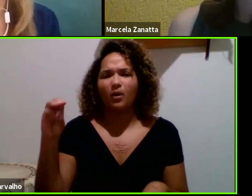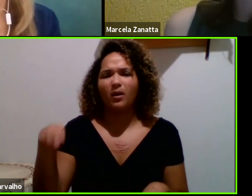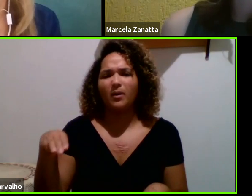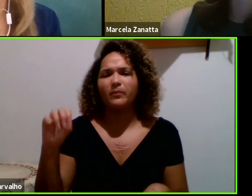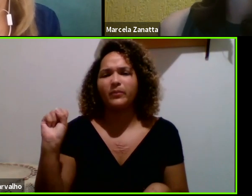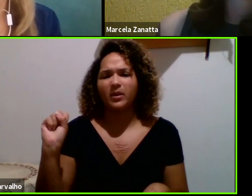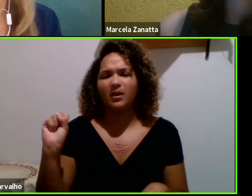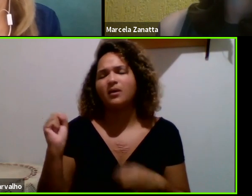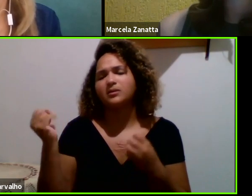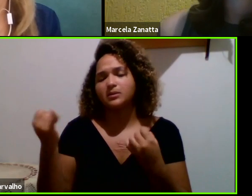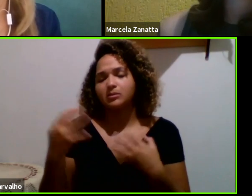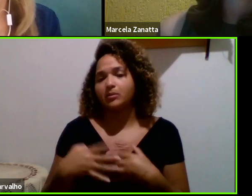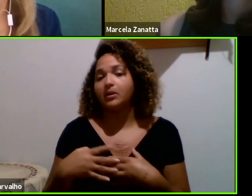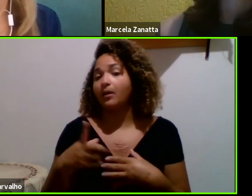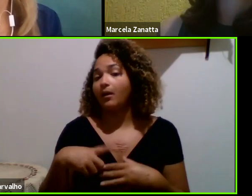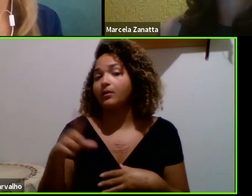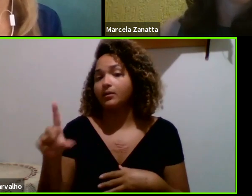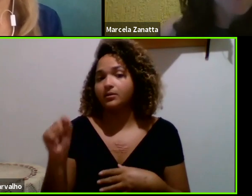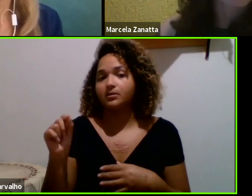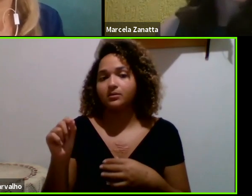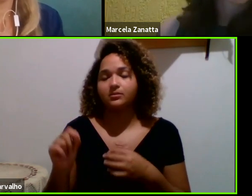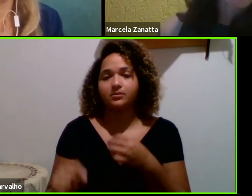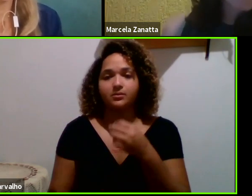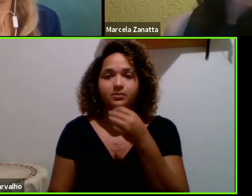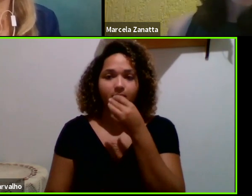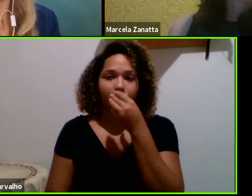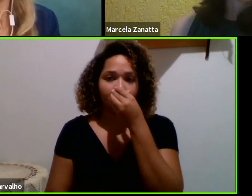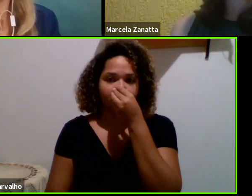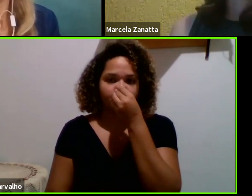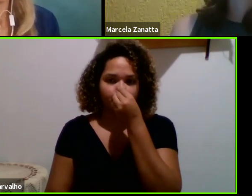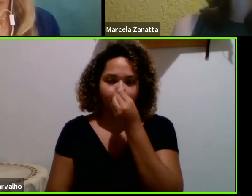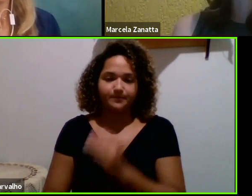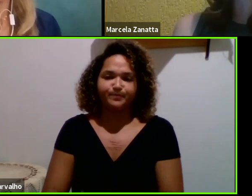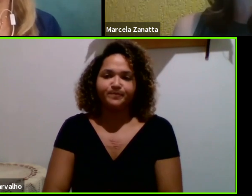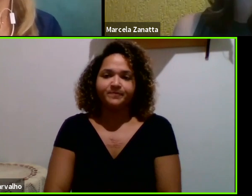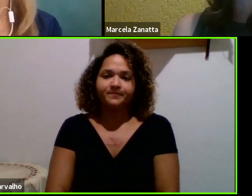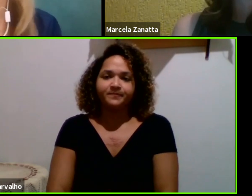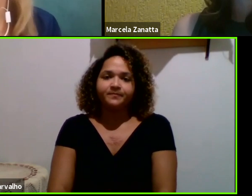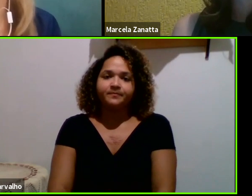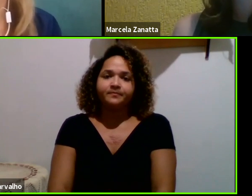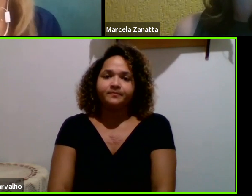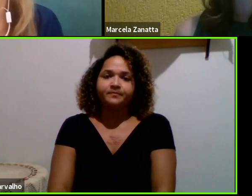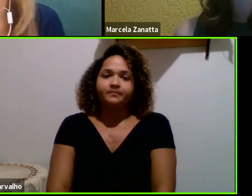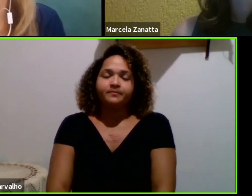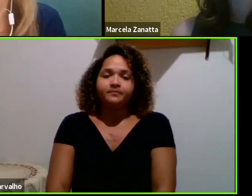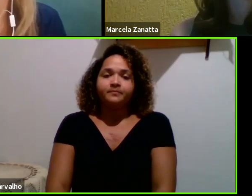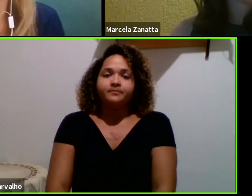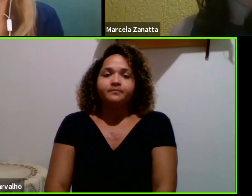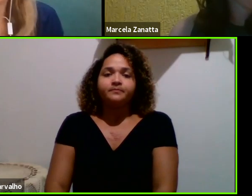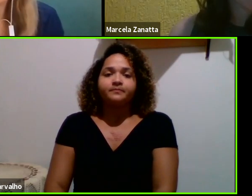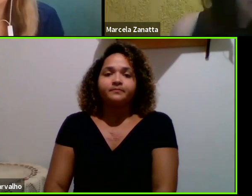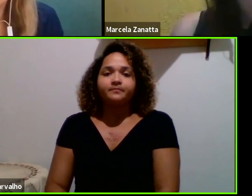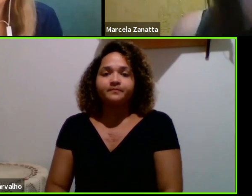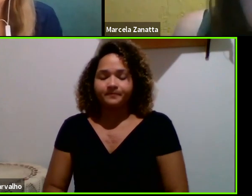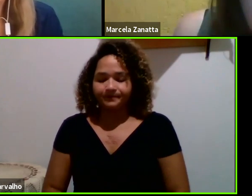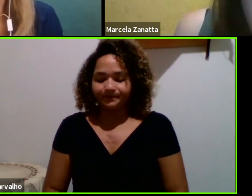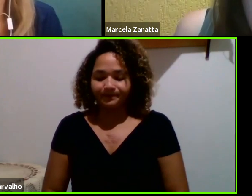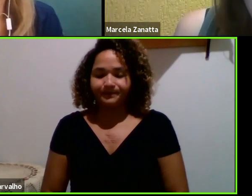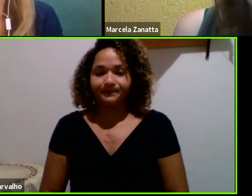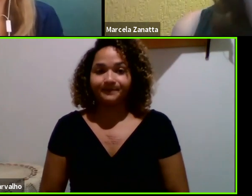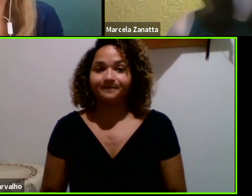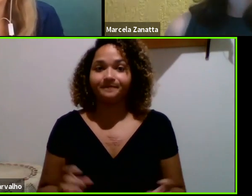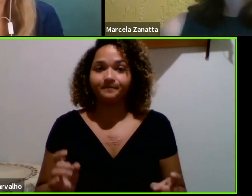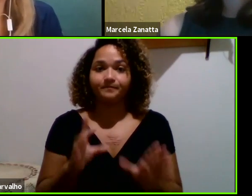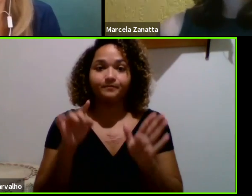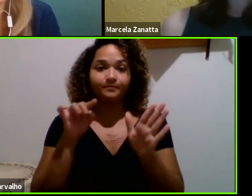aí a gestante precisa ir fazer a aplicação na unidade básica de saúde. Exato. E aí, a última pergunta